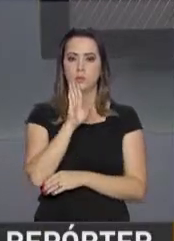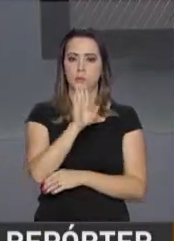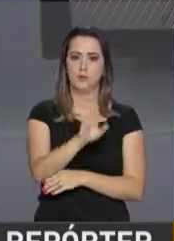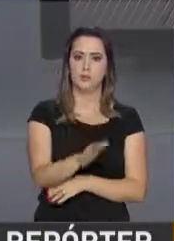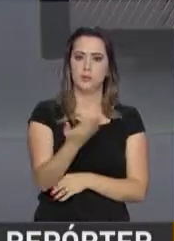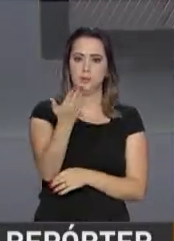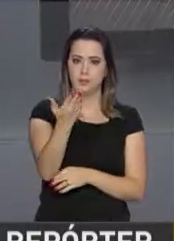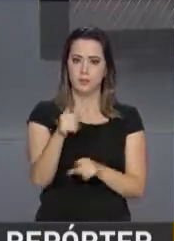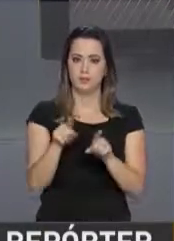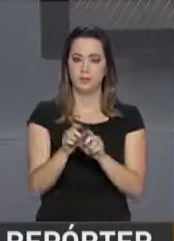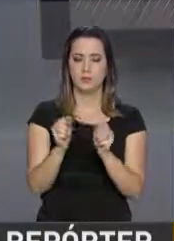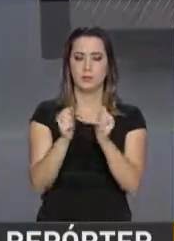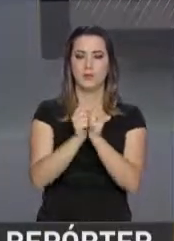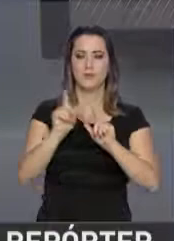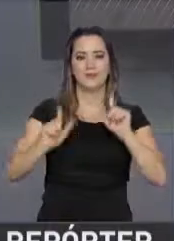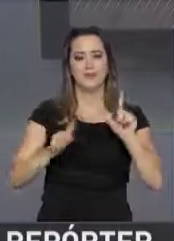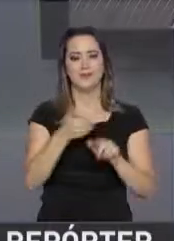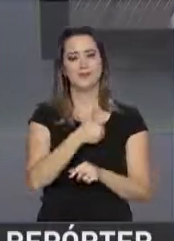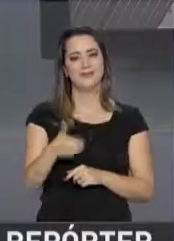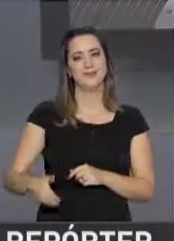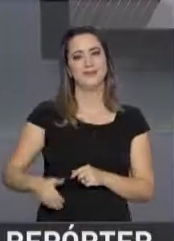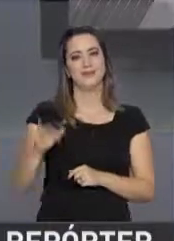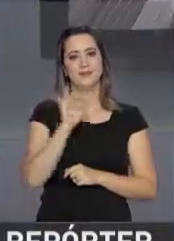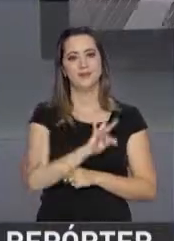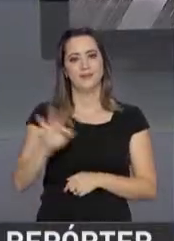Uma boa noite para você e continue com a gente aqui na